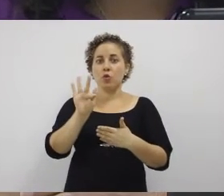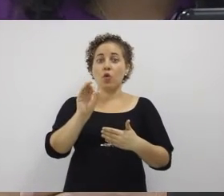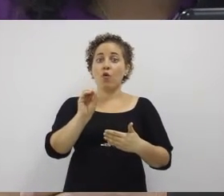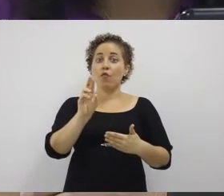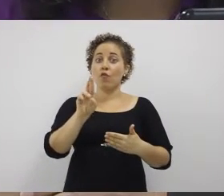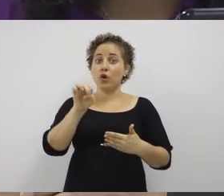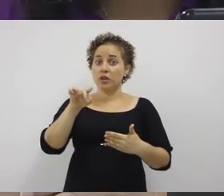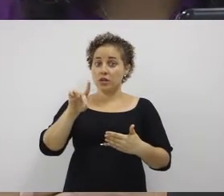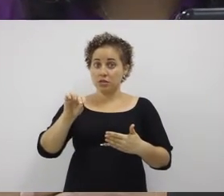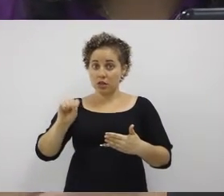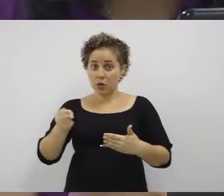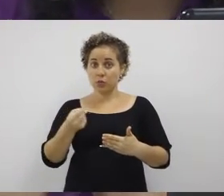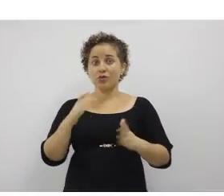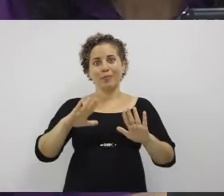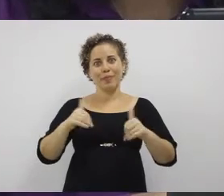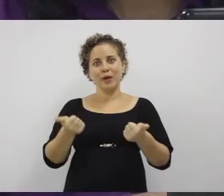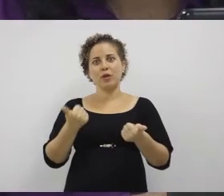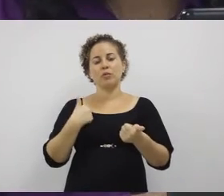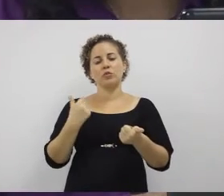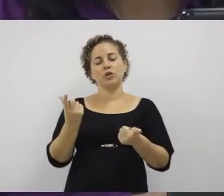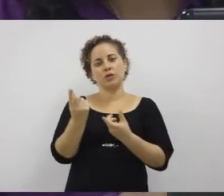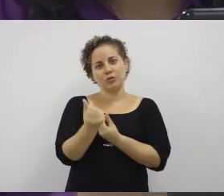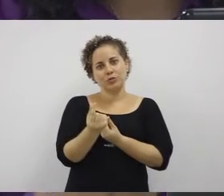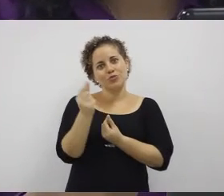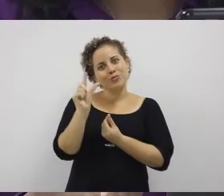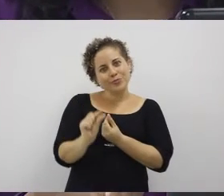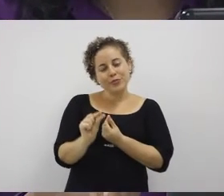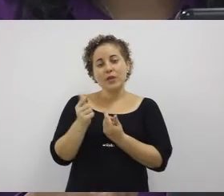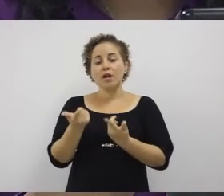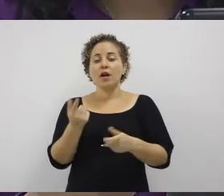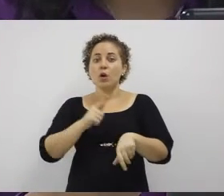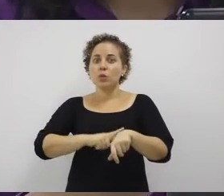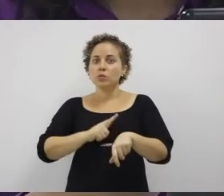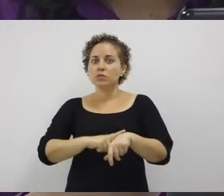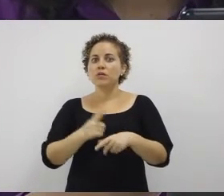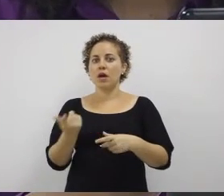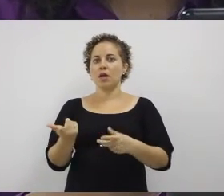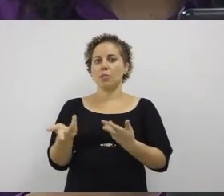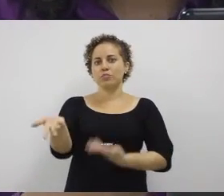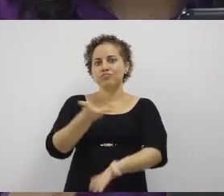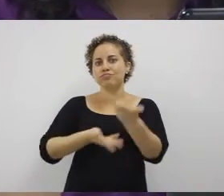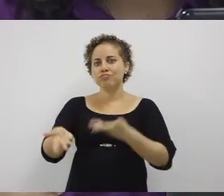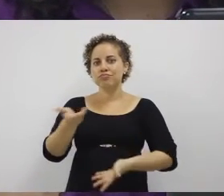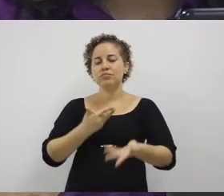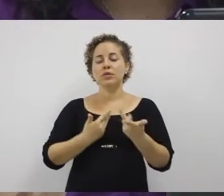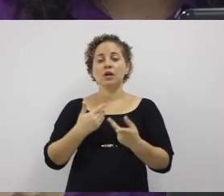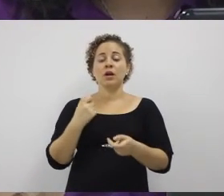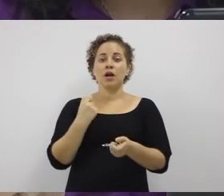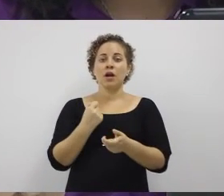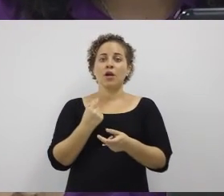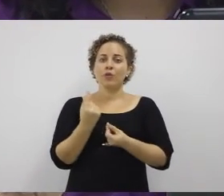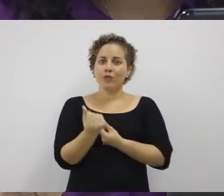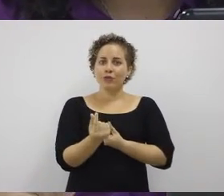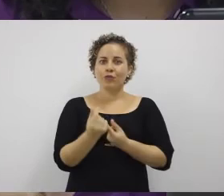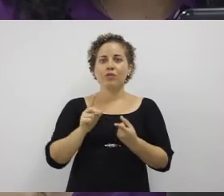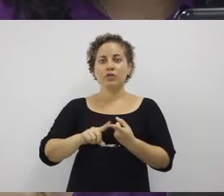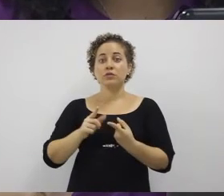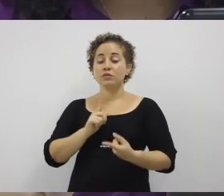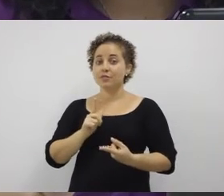desperdício de transporte de materiais. Outro critério é o tempo de resposta. O preço, como nós vimos lá no critério